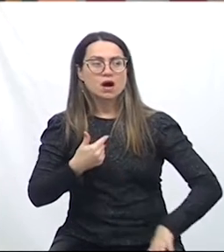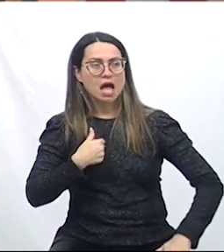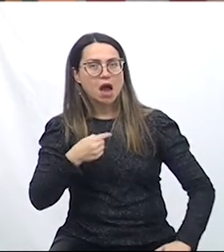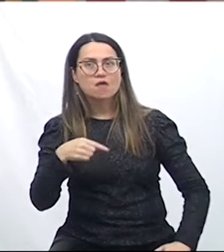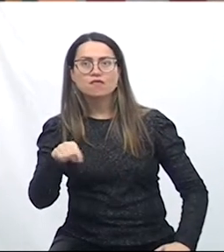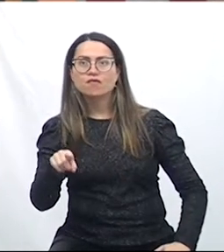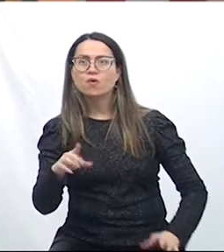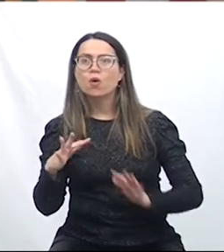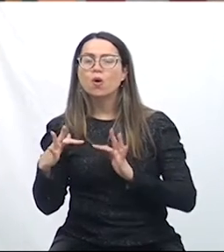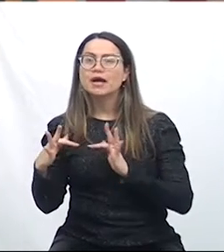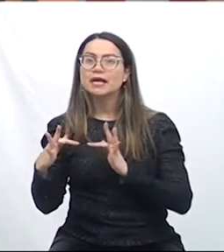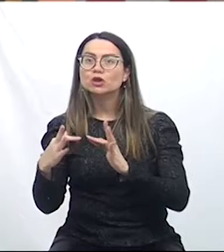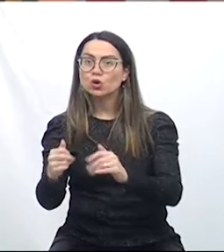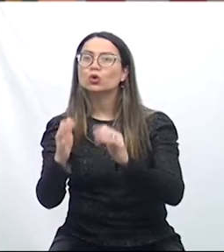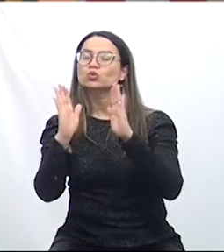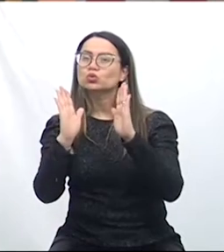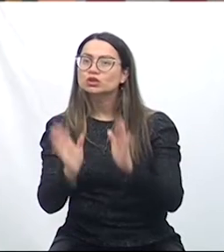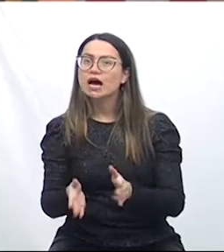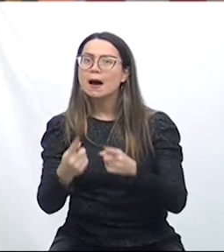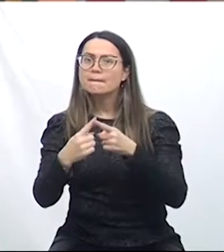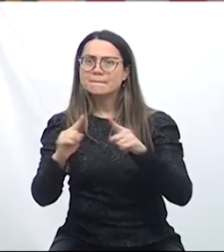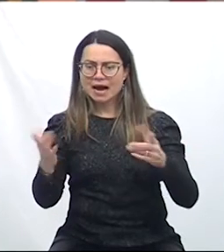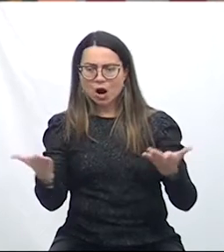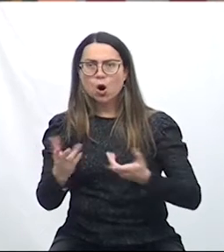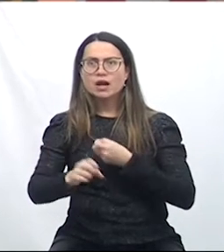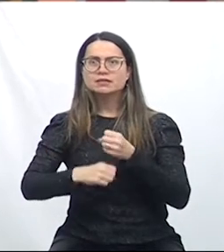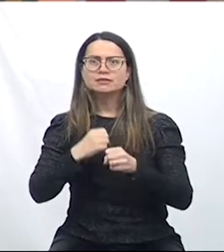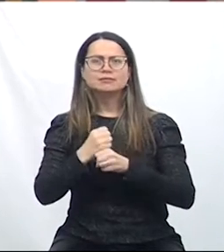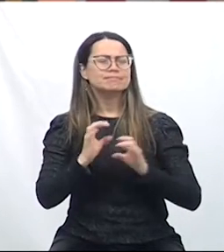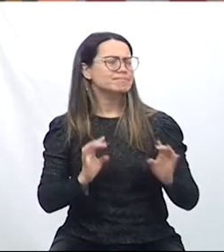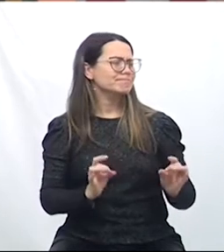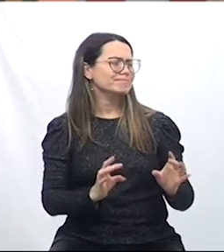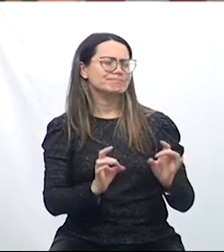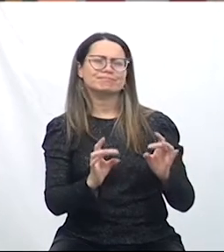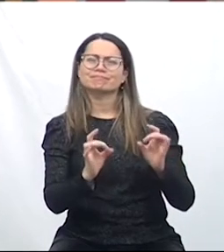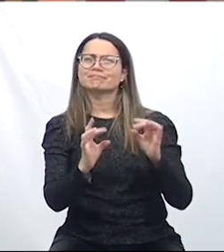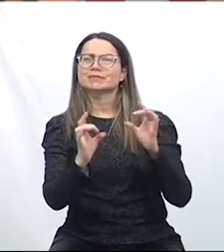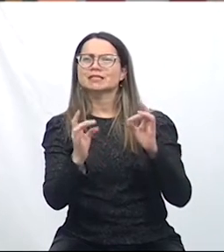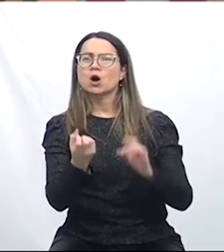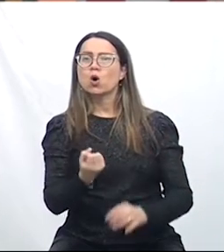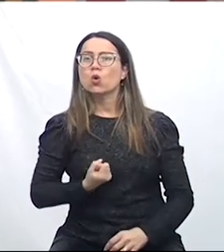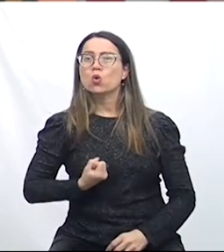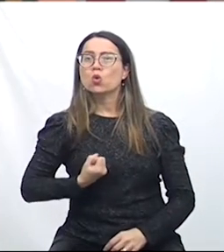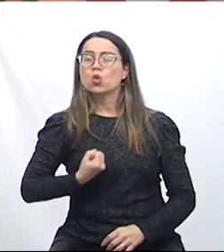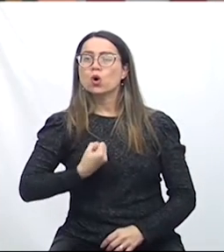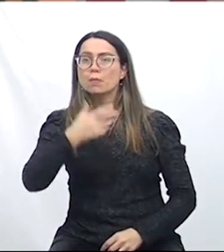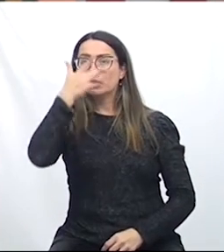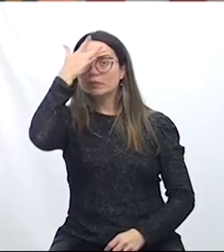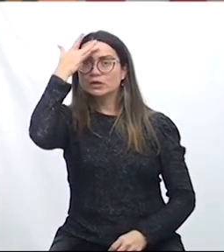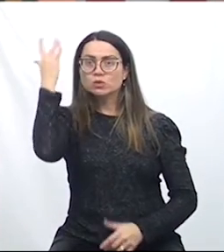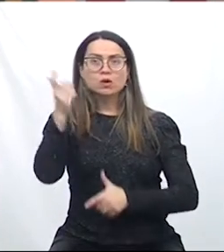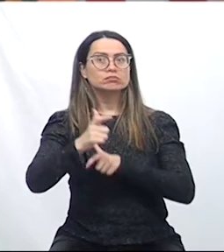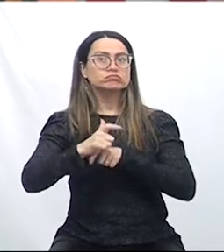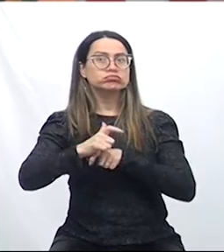era especial, senhora presidente. O número de pessoas era bem maior do que os anos